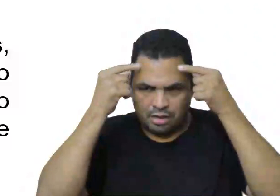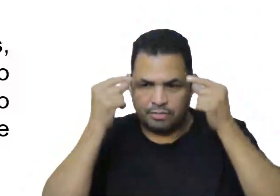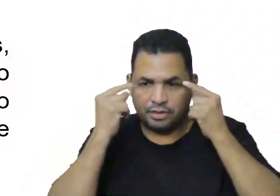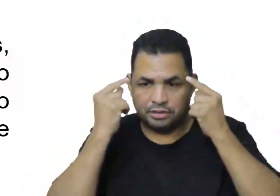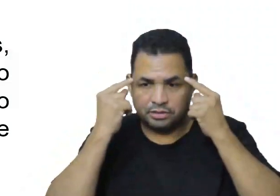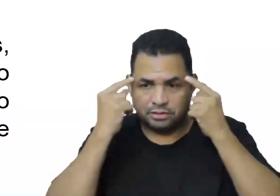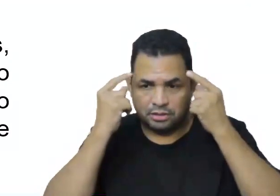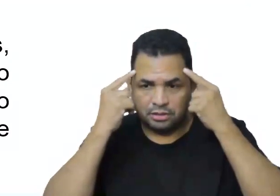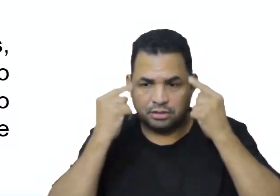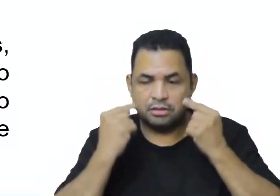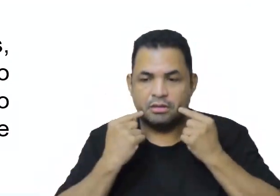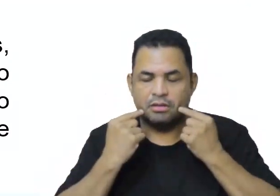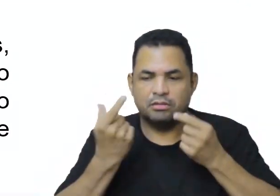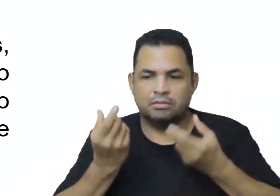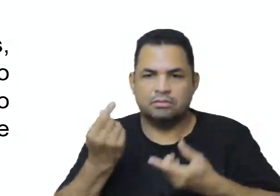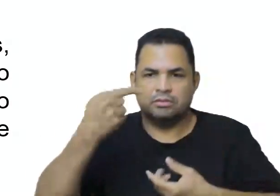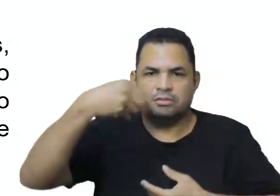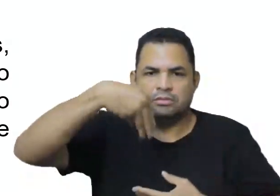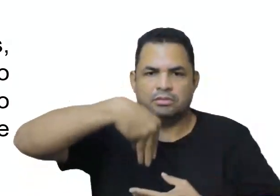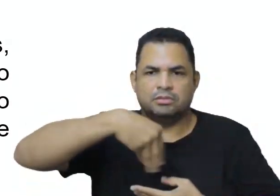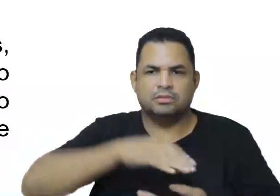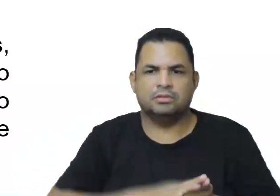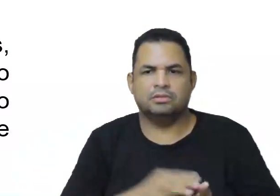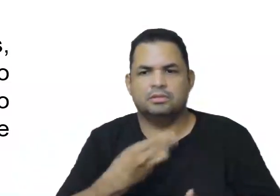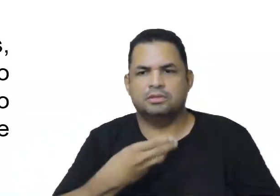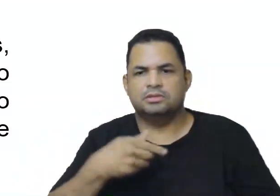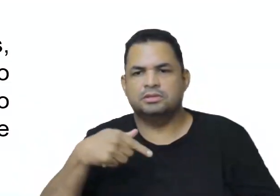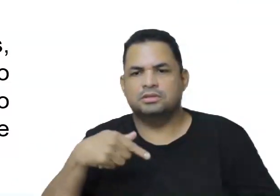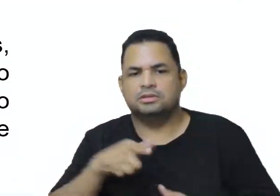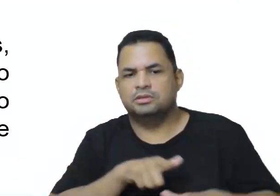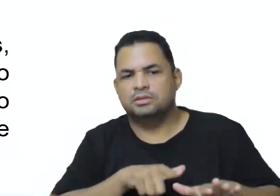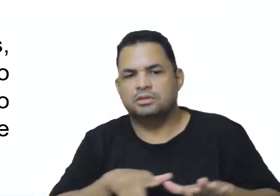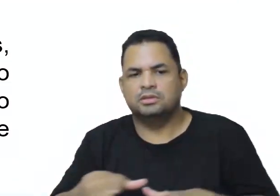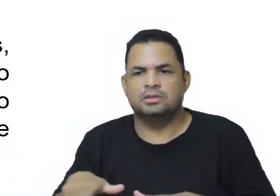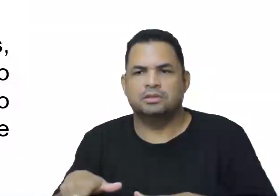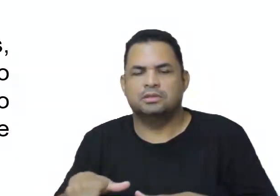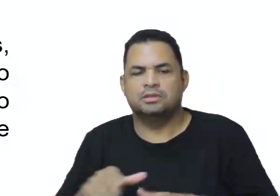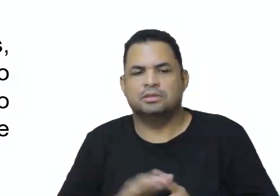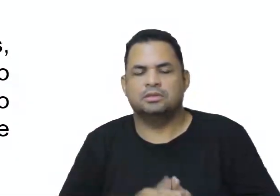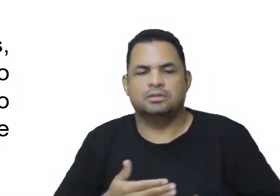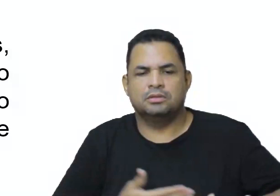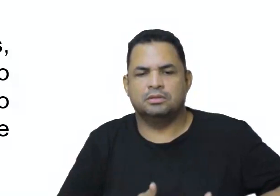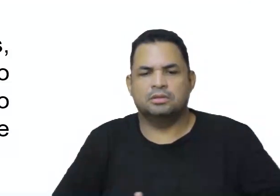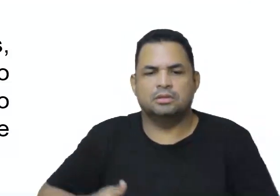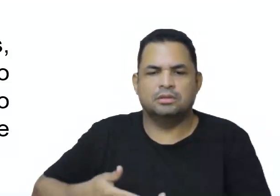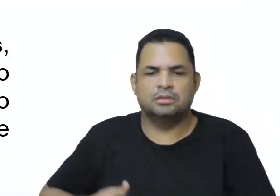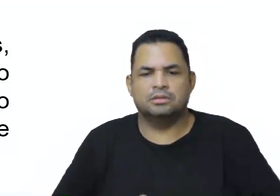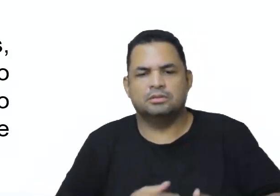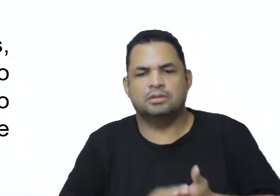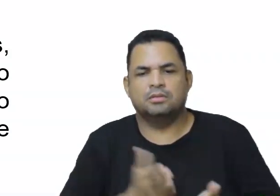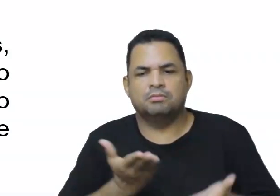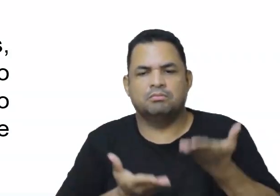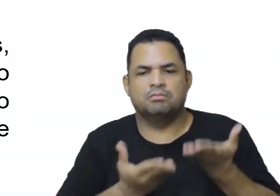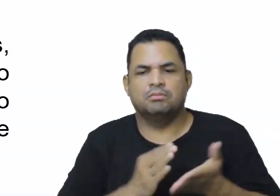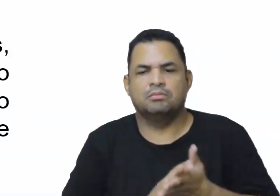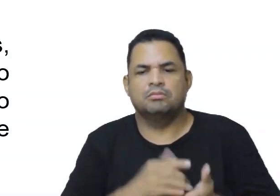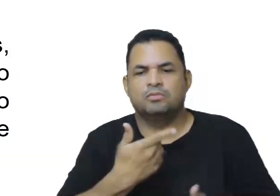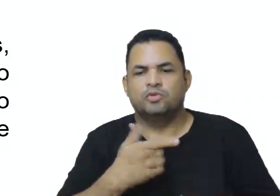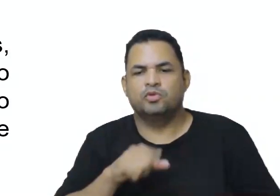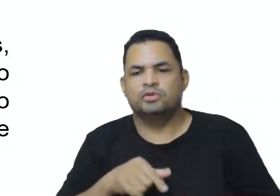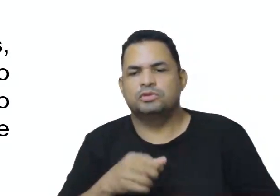nascimento, que é o famoso encaixe. Nas 37 semanas, o bebê já pesa